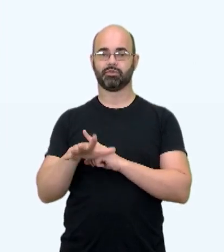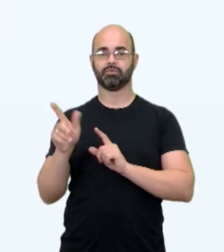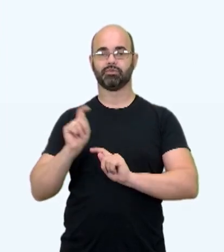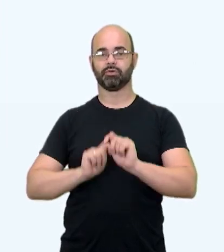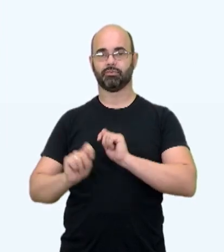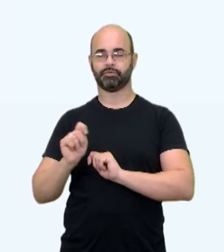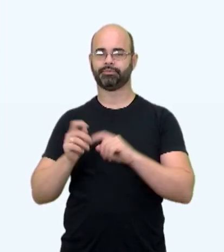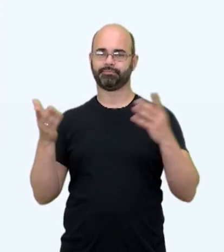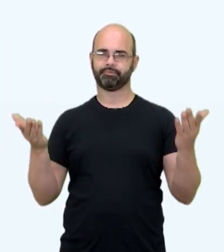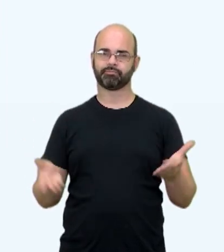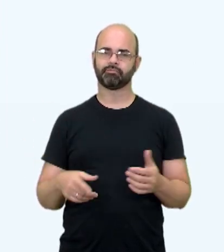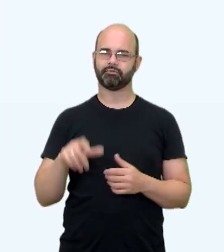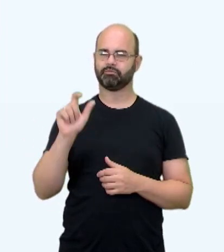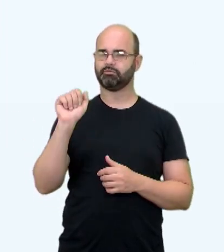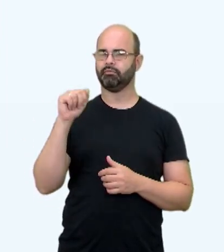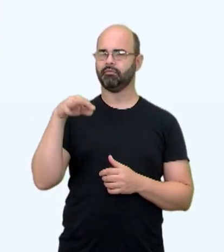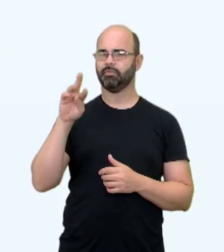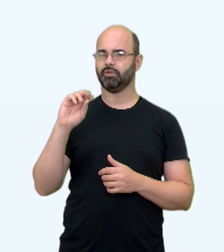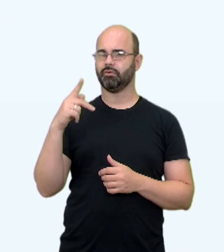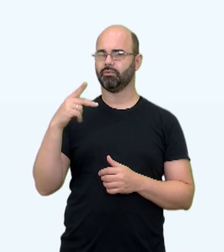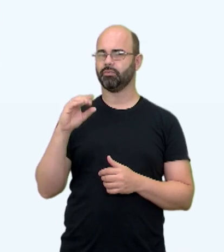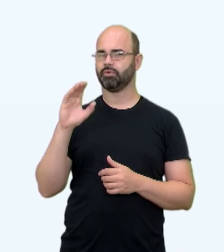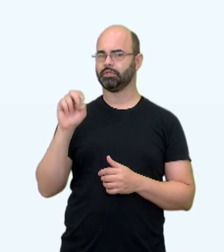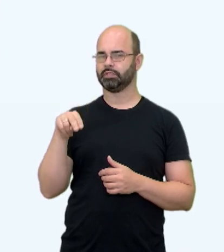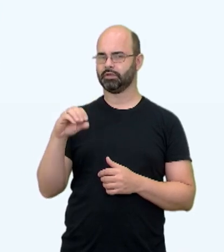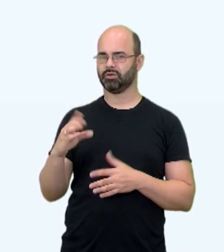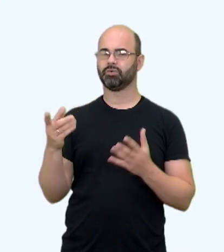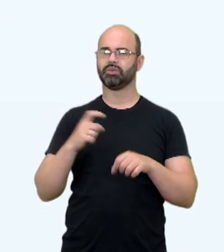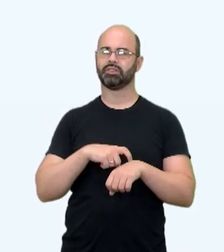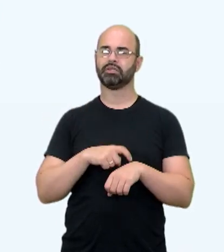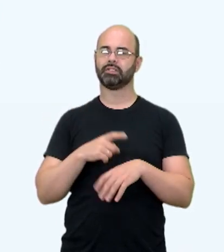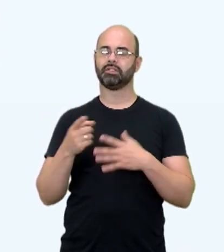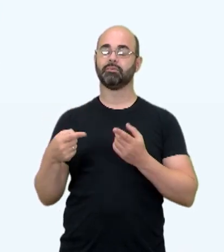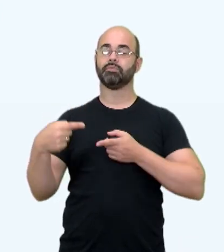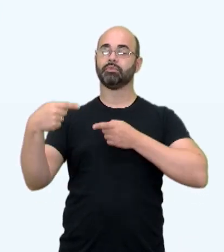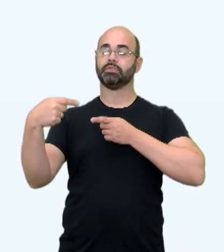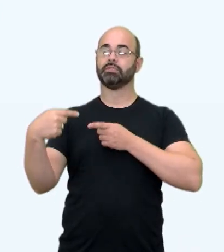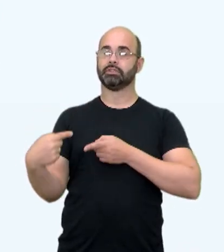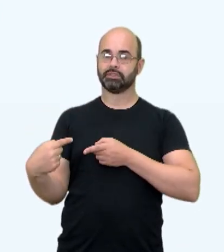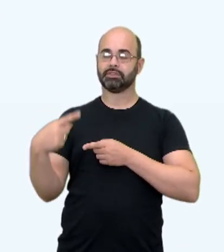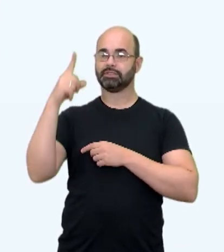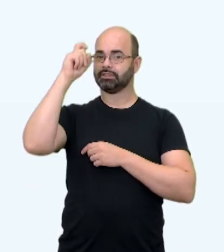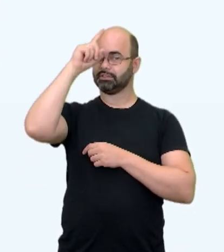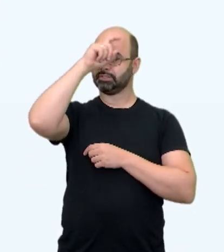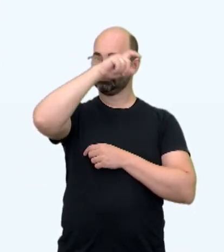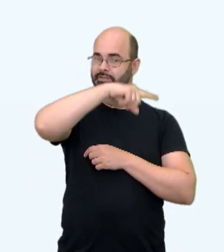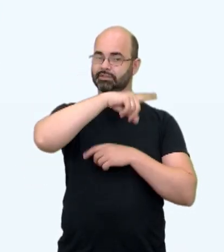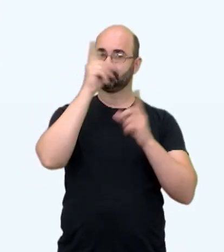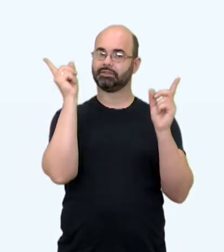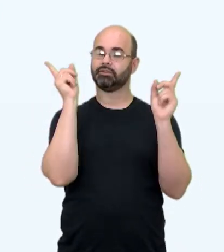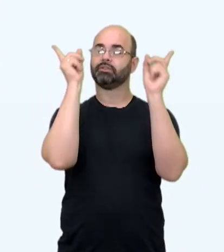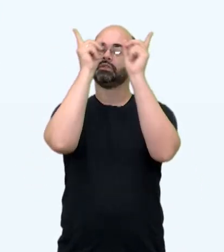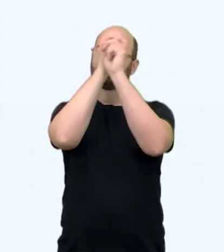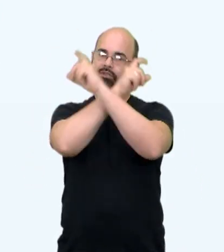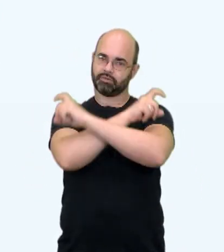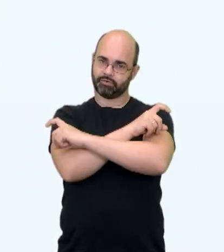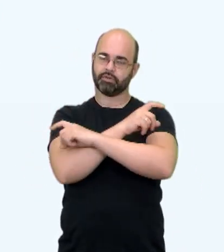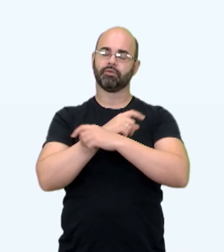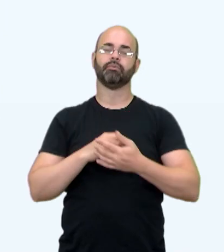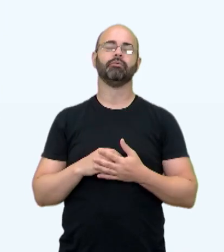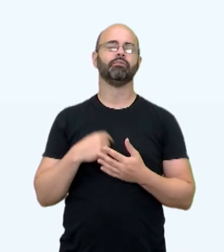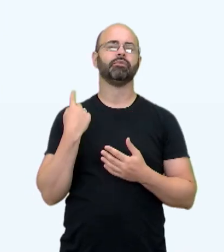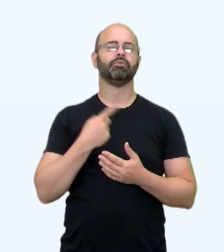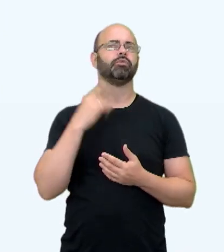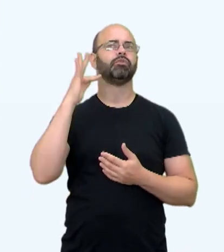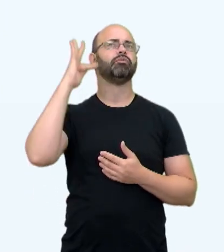debate sobre o antropoceno tem sido um momento muito desafiador do ponto de vista desse tipo de intervenção. O que a gente quer